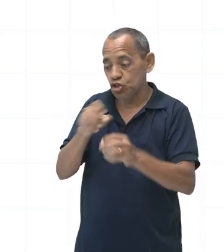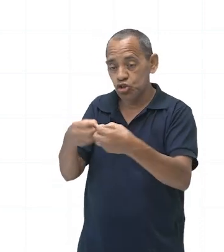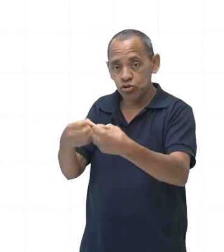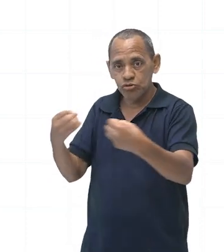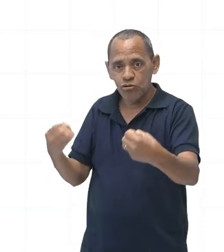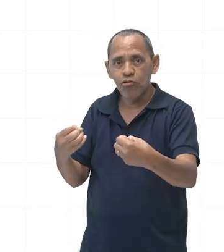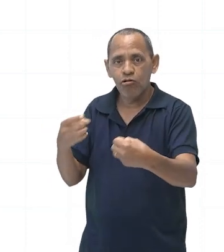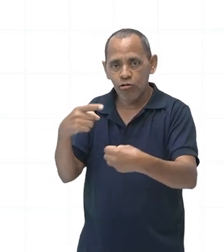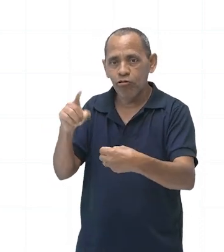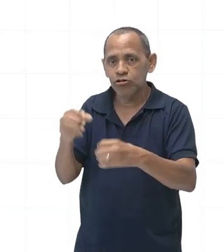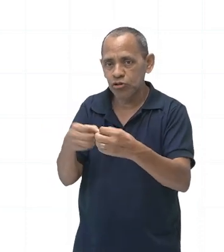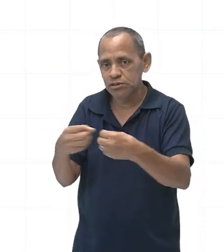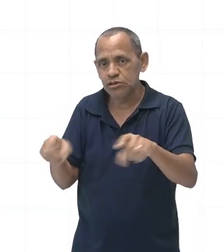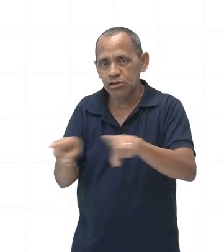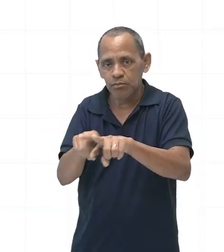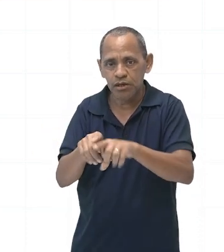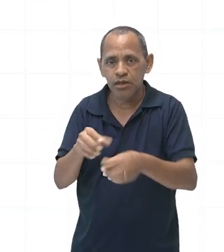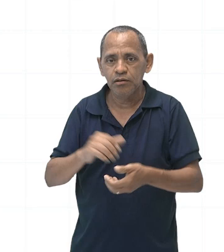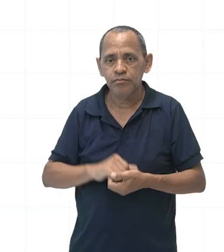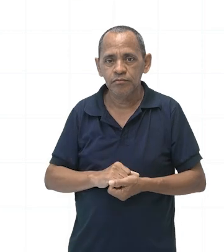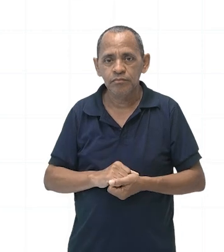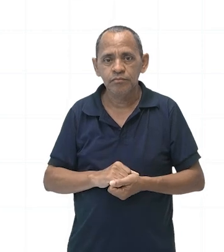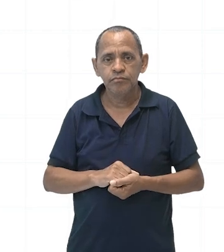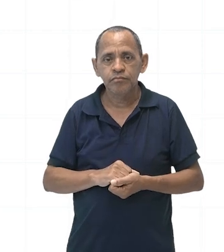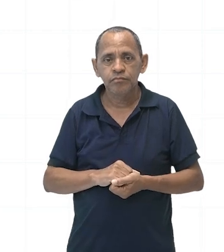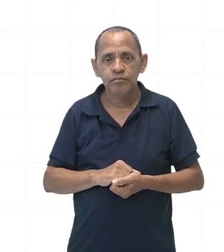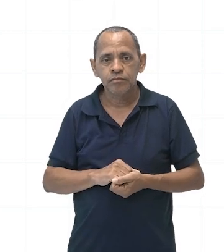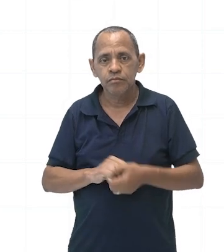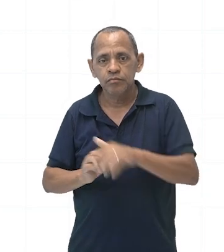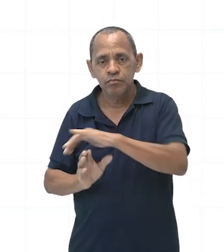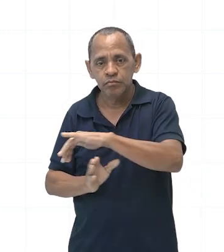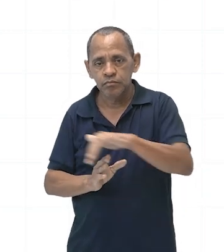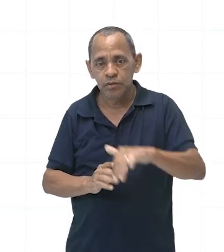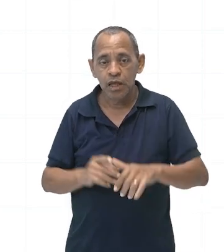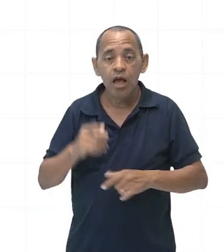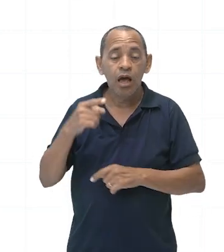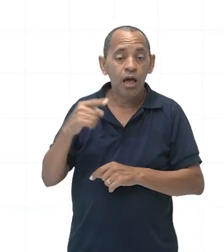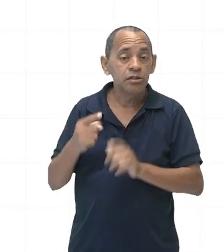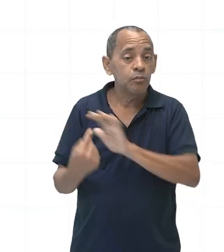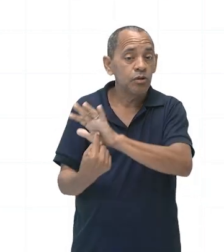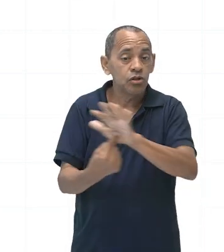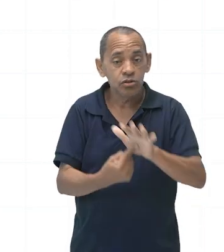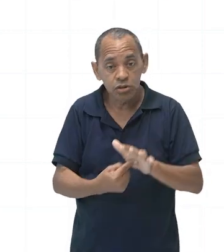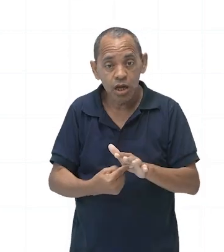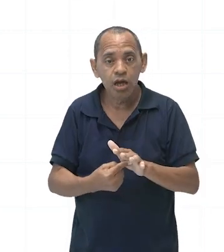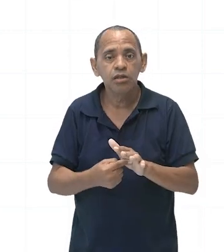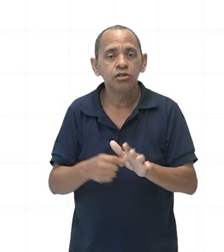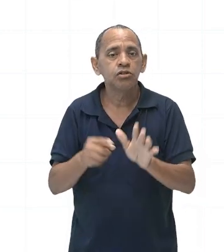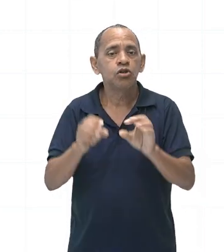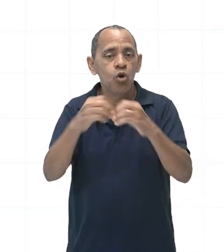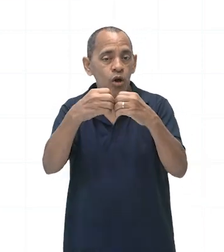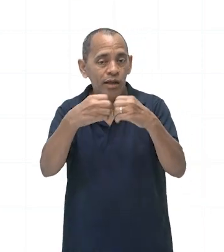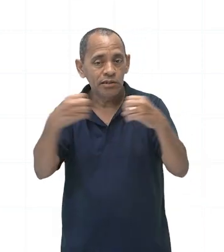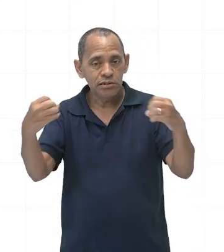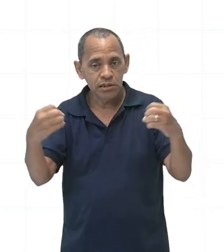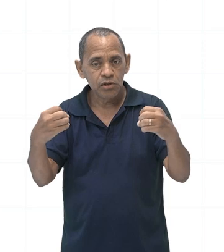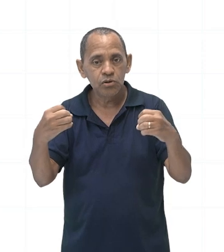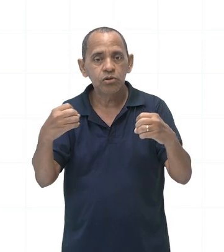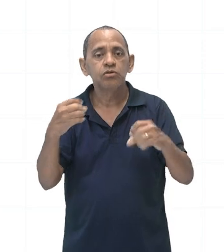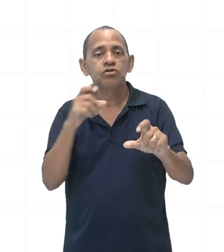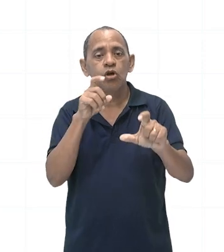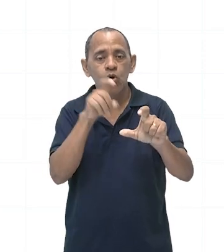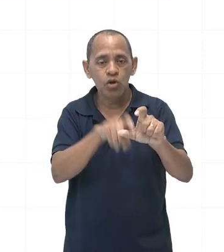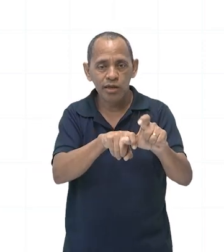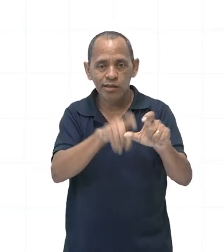comigo que as orações apresentadas em enunciados distintos são dependentes. Então eu tenho aqui a minha primeira,